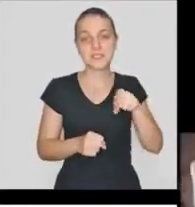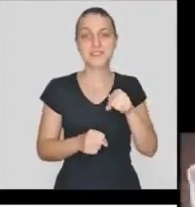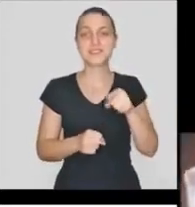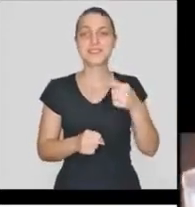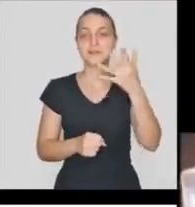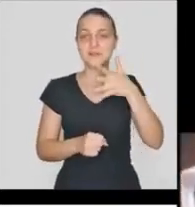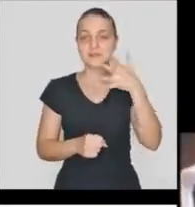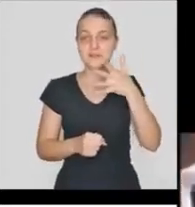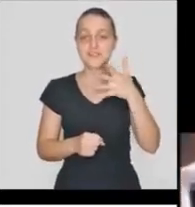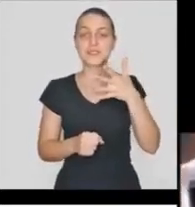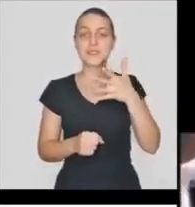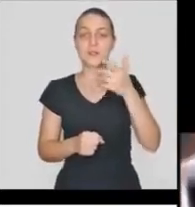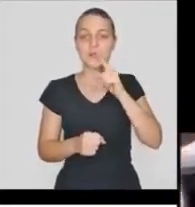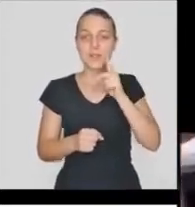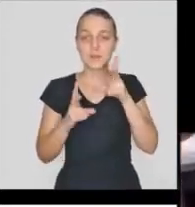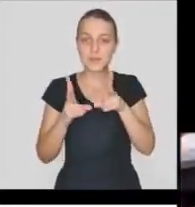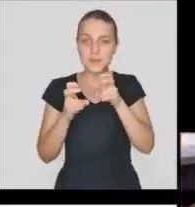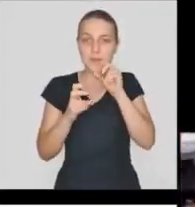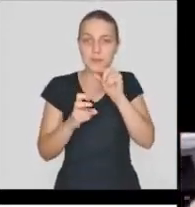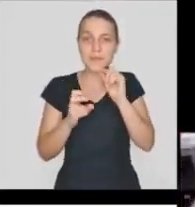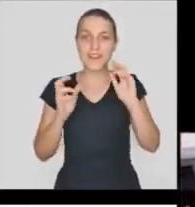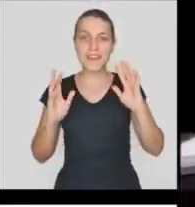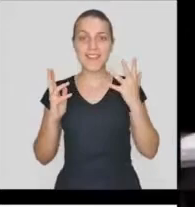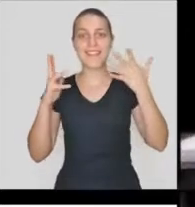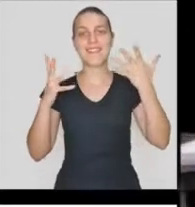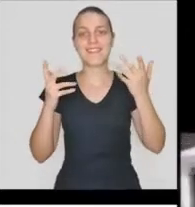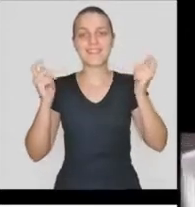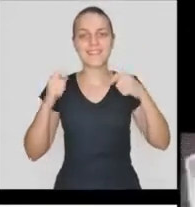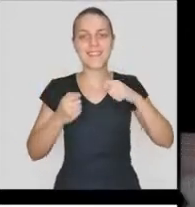um pouquinho da alegria e da potencialidade que é